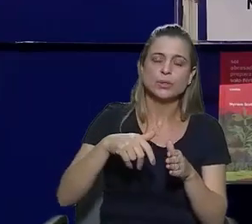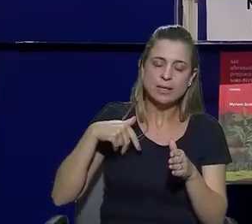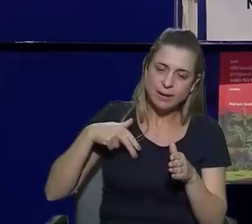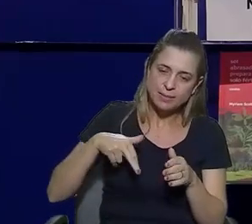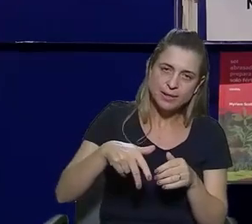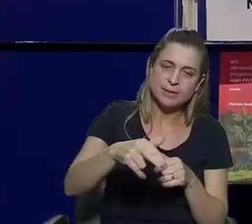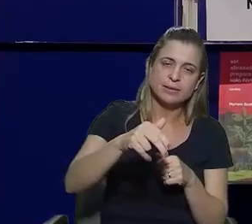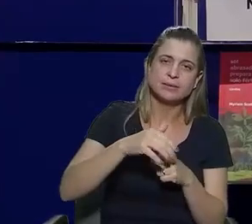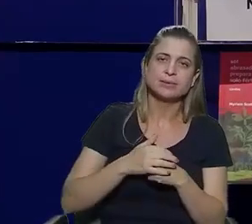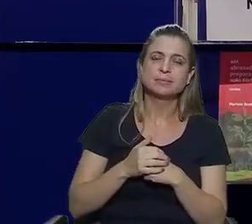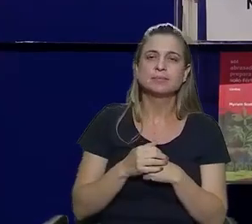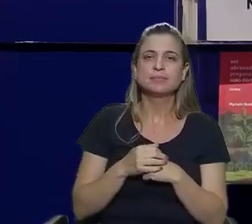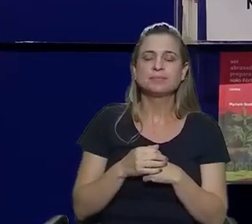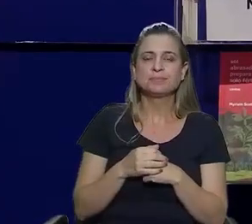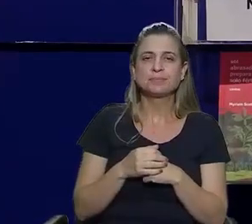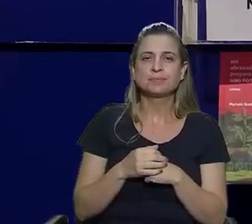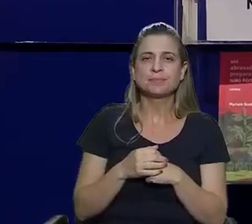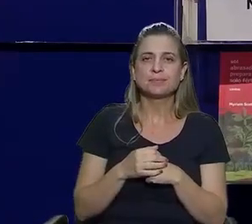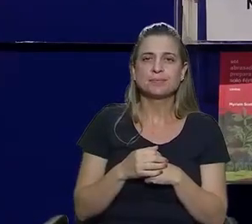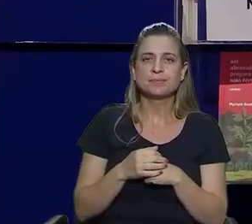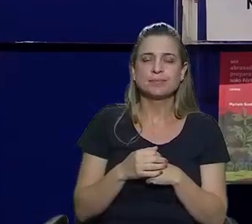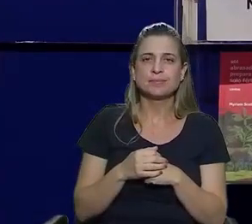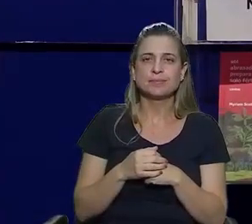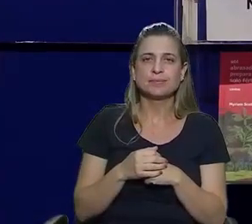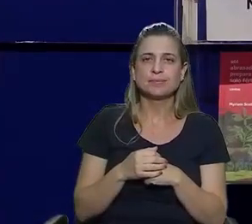caminha, mas